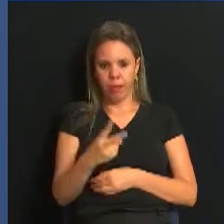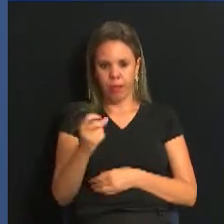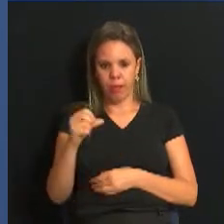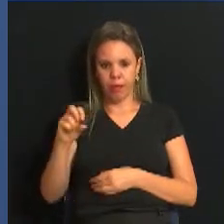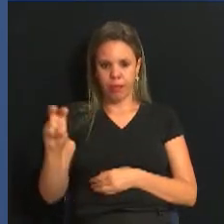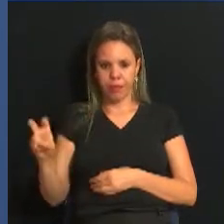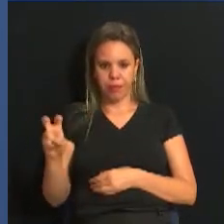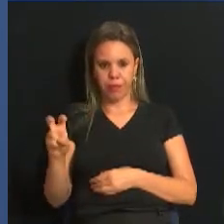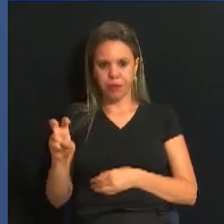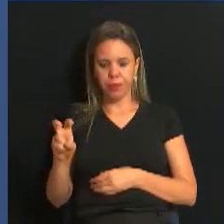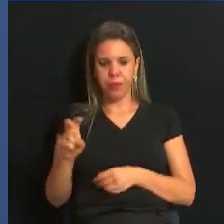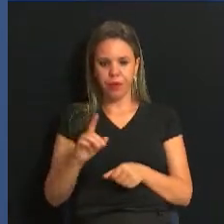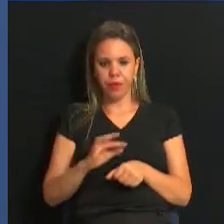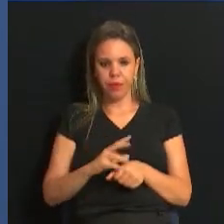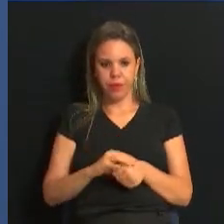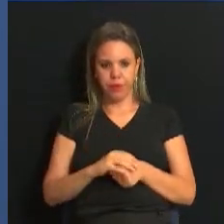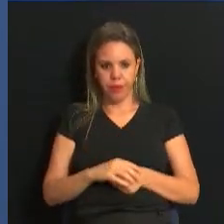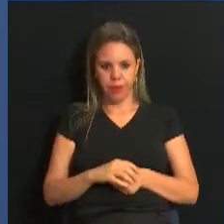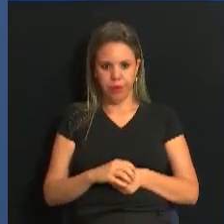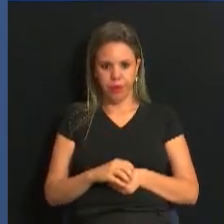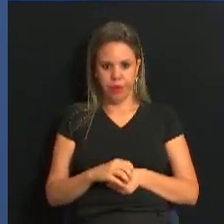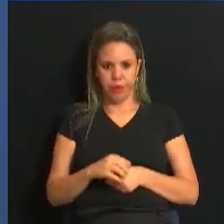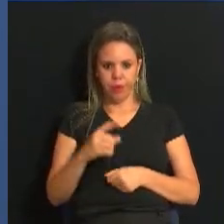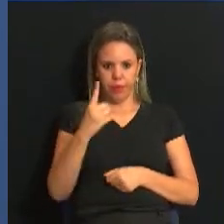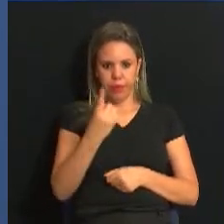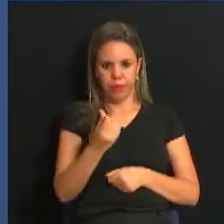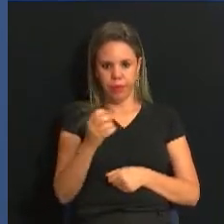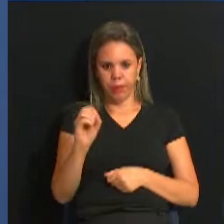4.801.295 casos da doença, com